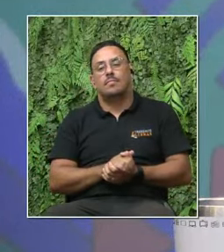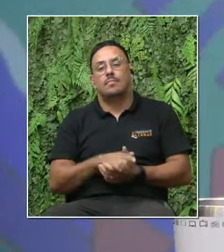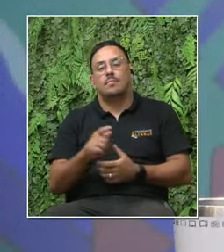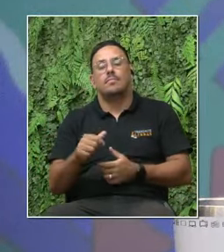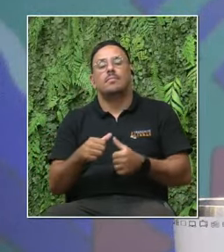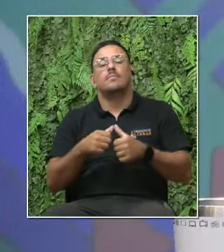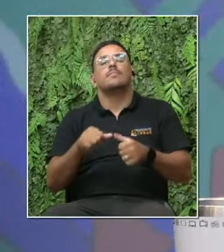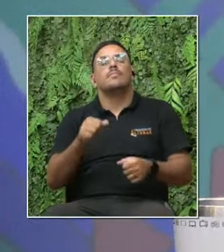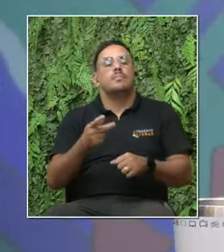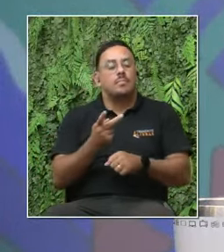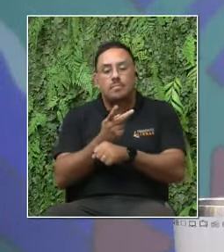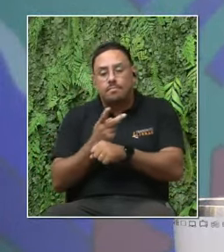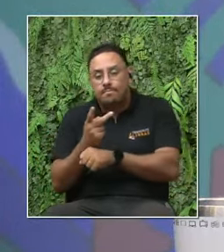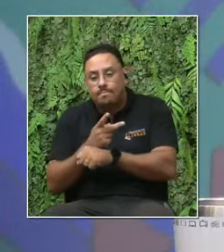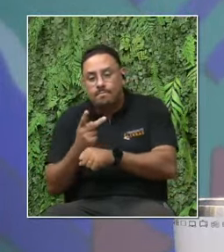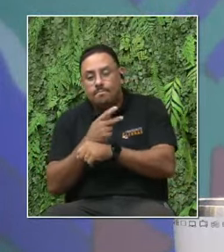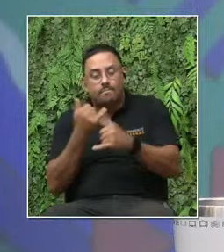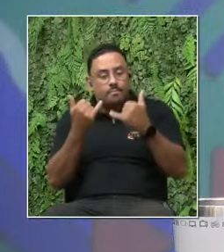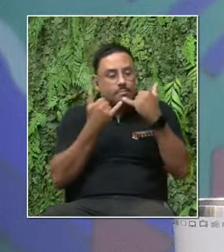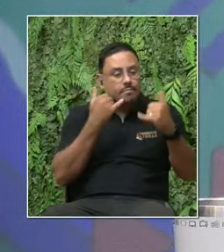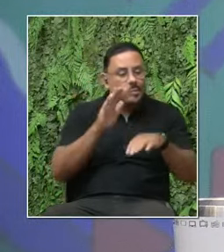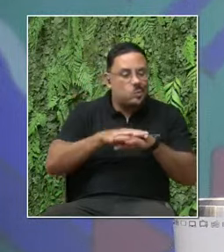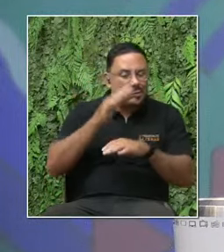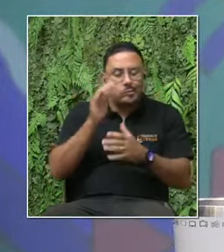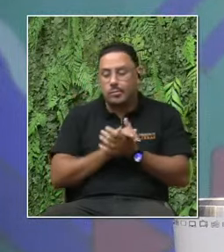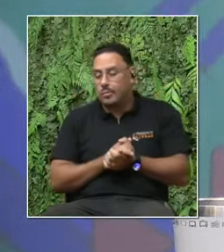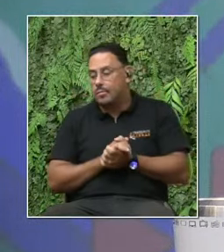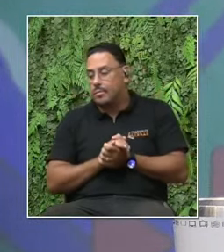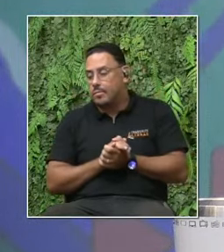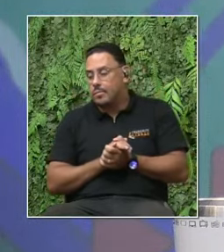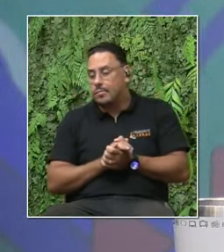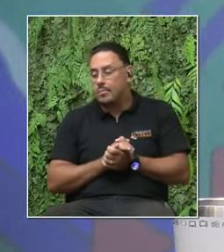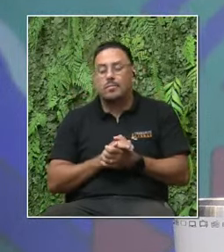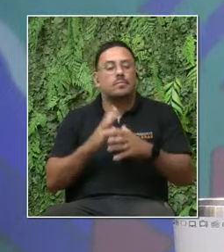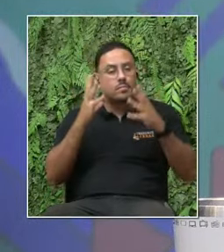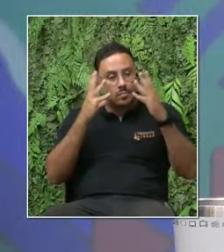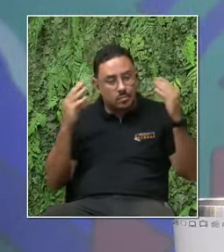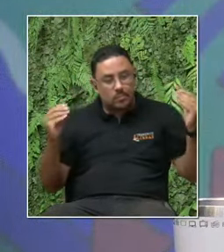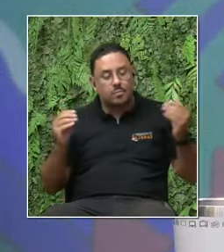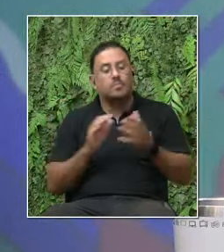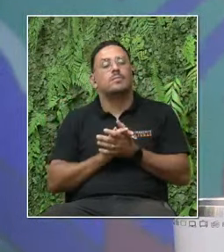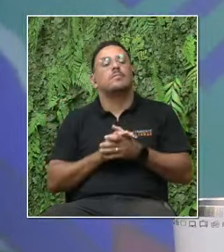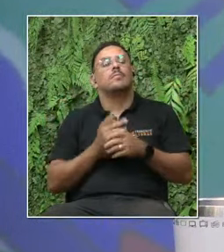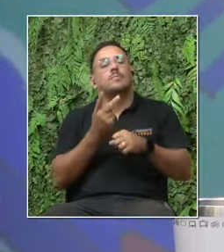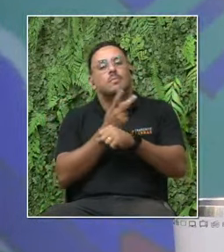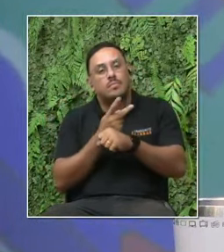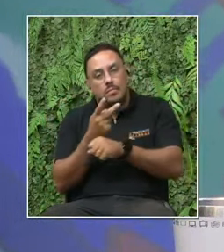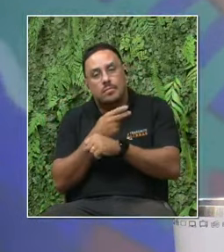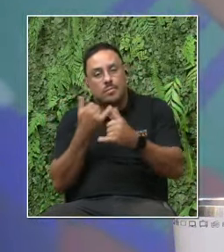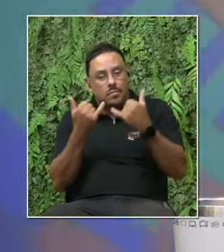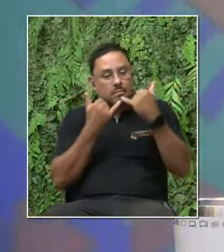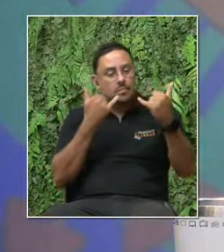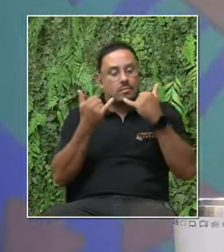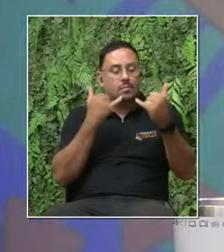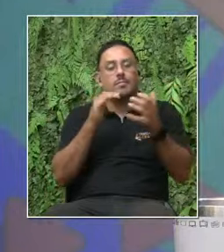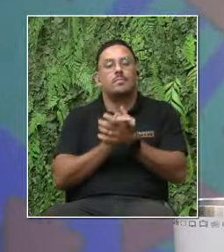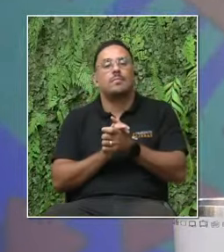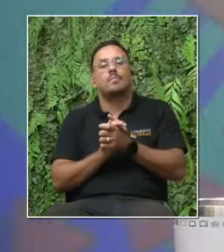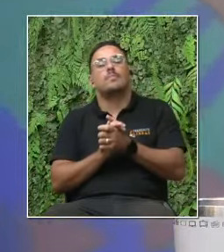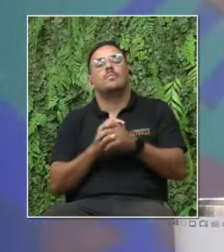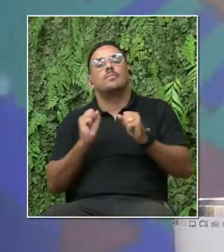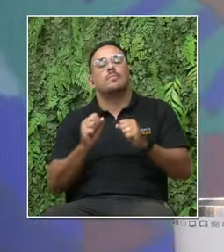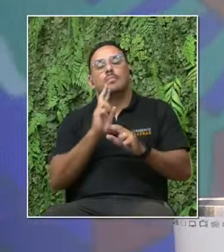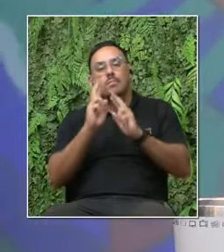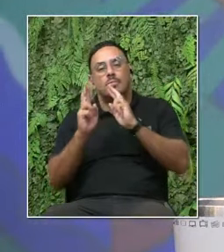estão embaixo estão caçando notícia é mais difícil de fazer né tá tranquilo tá vai vai caçar notícia que que que que função de